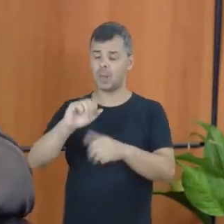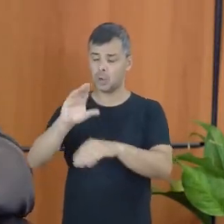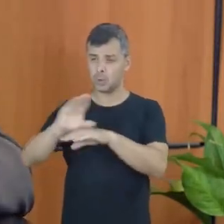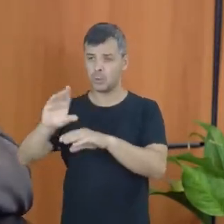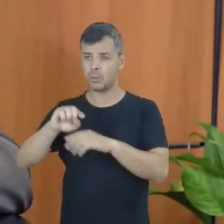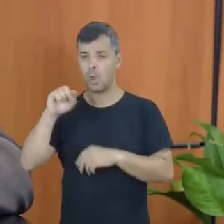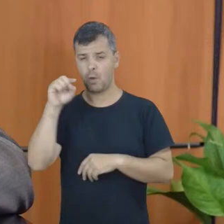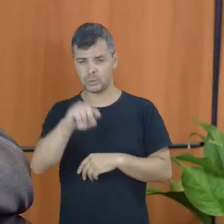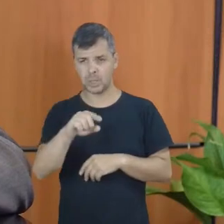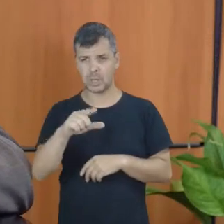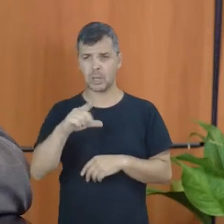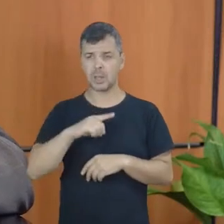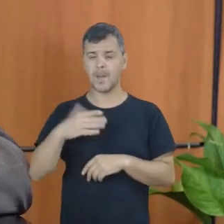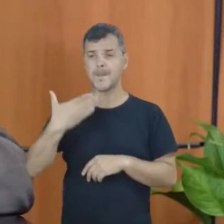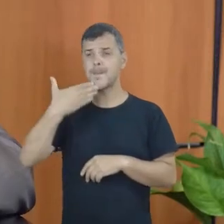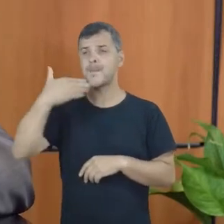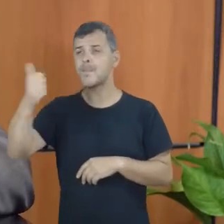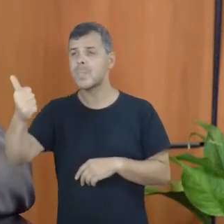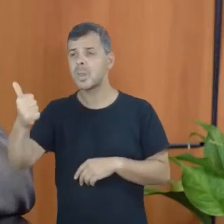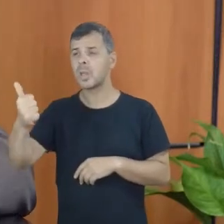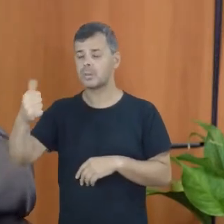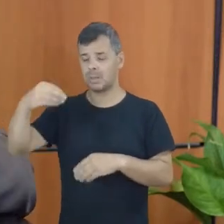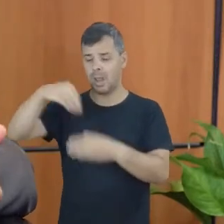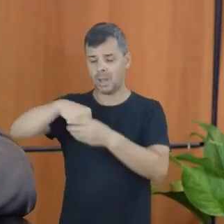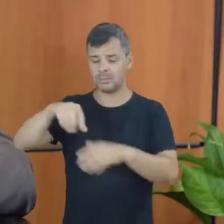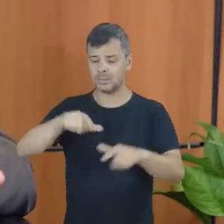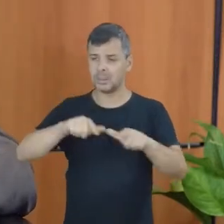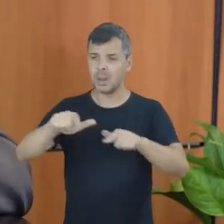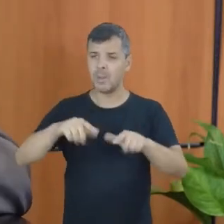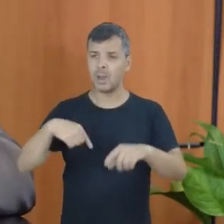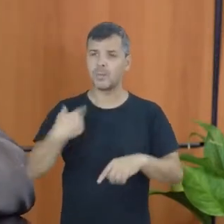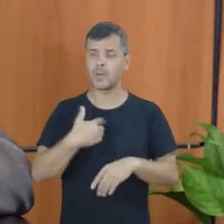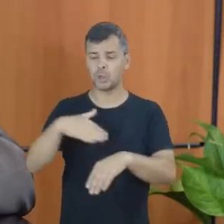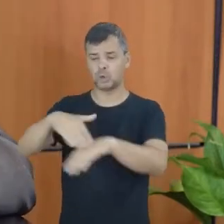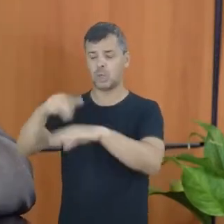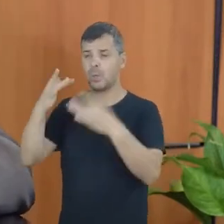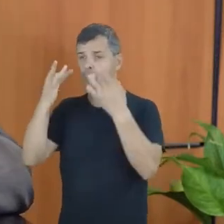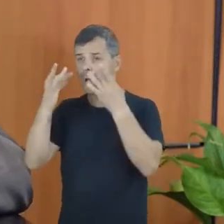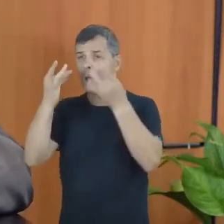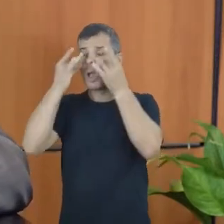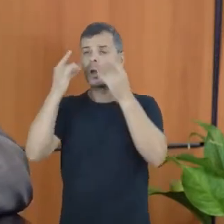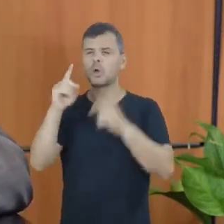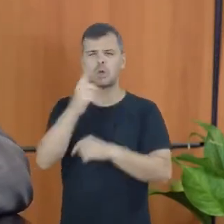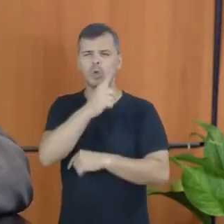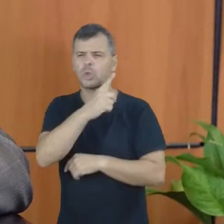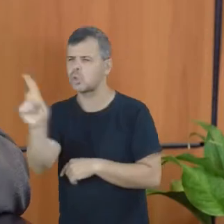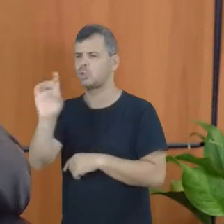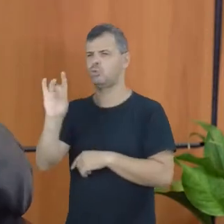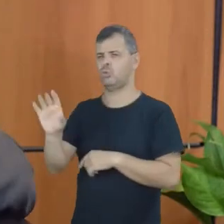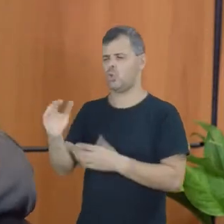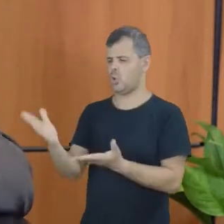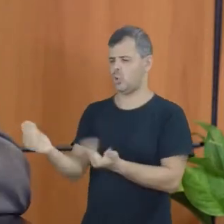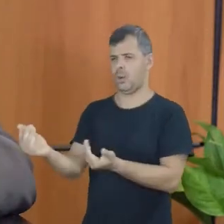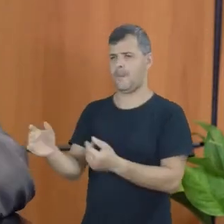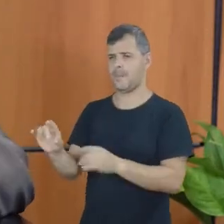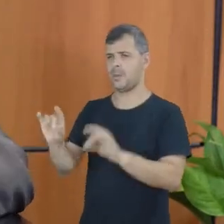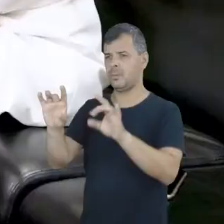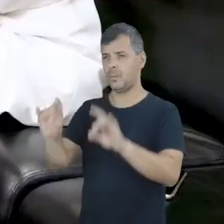Você qualificando, você tem melhor oportunidade do mercado de trabalho. É isso que a gente sempre chama atenção, não somente dos jovens, mas